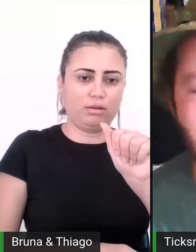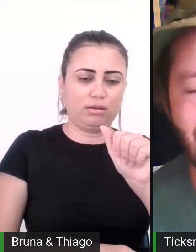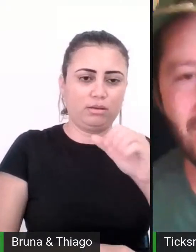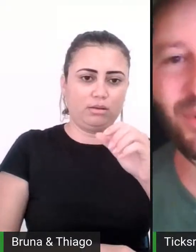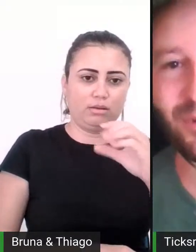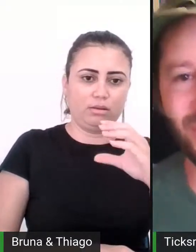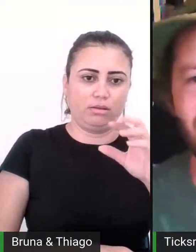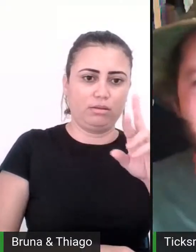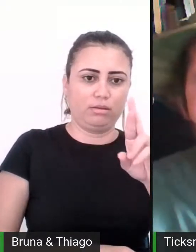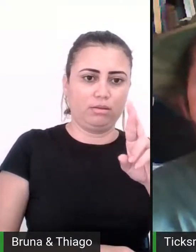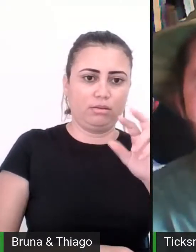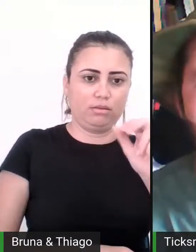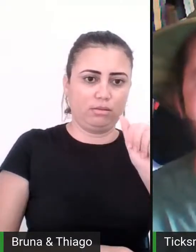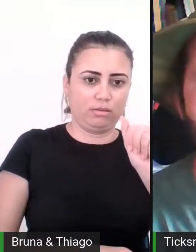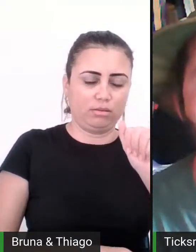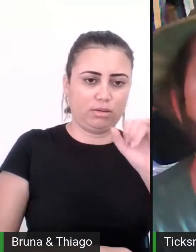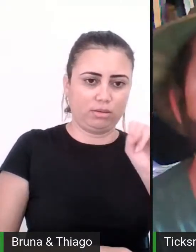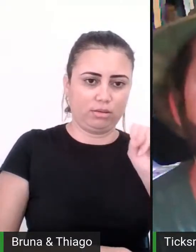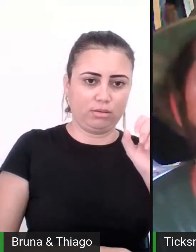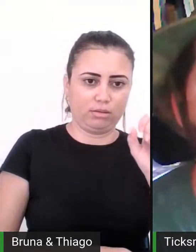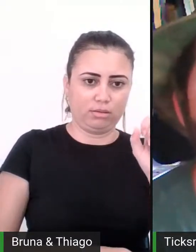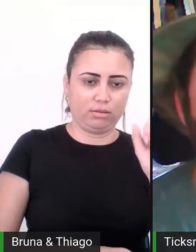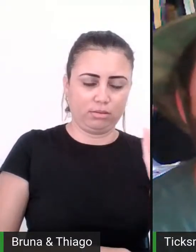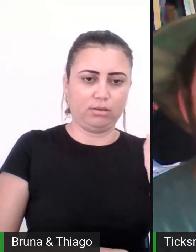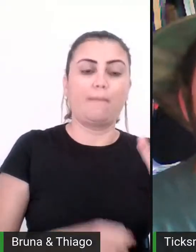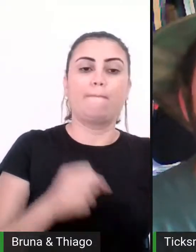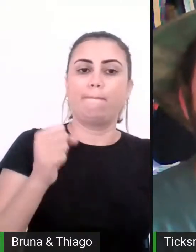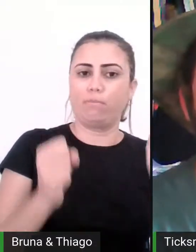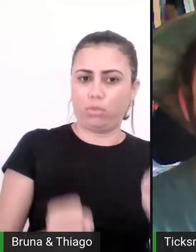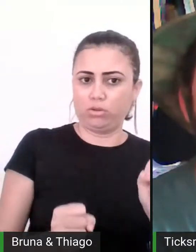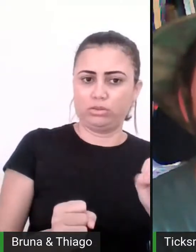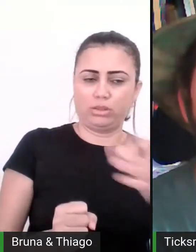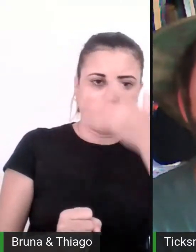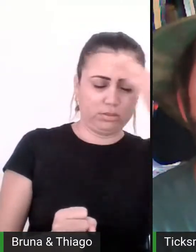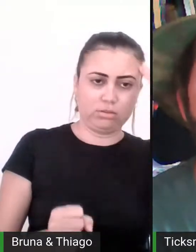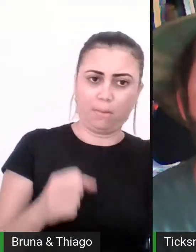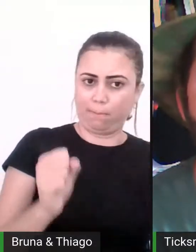Ok, excelente pergunta. Qual o nome dele?